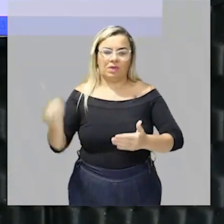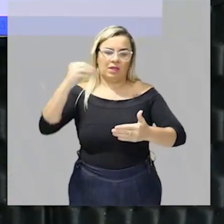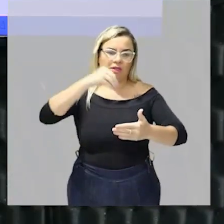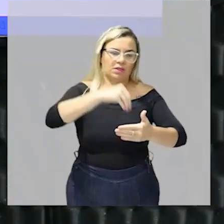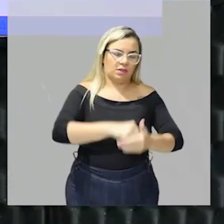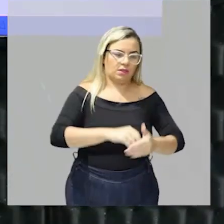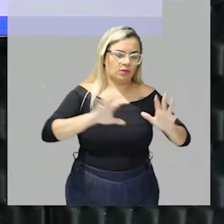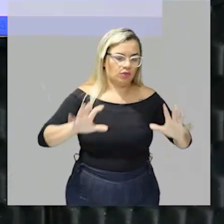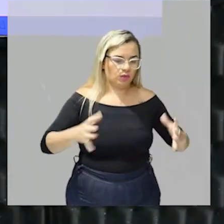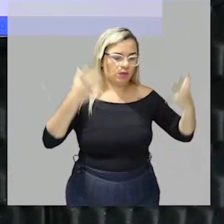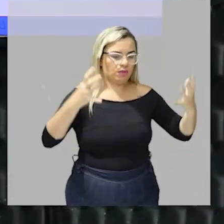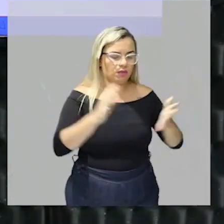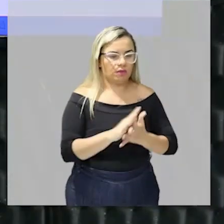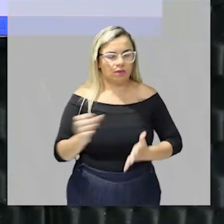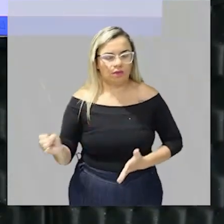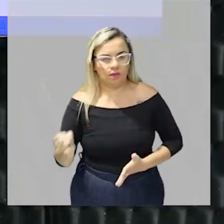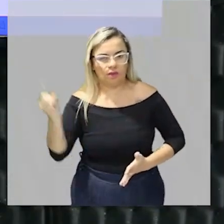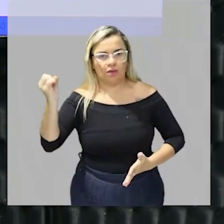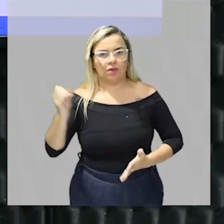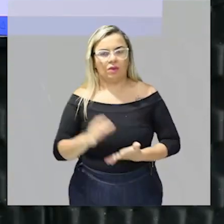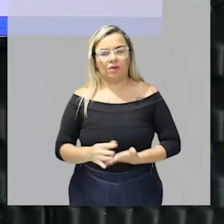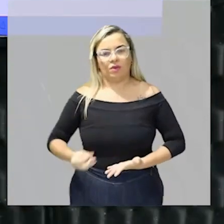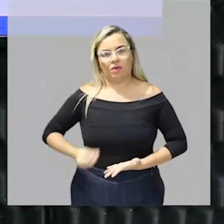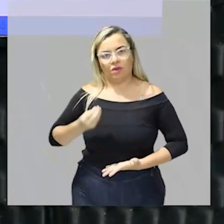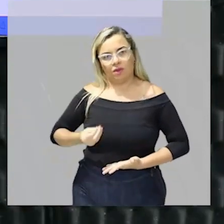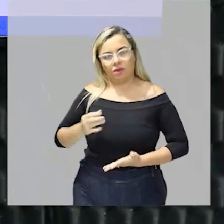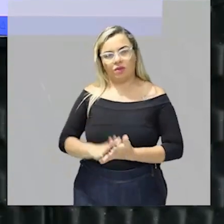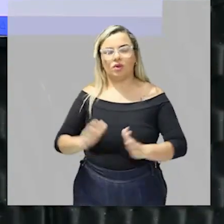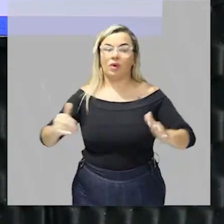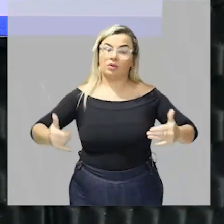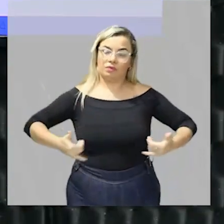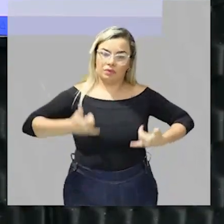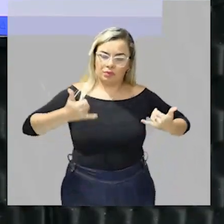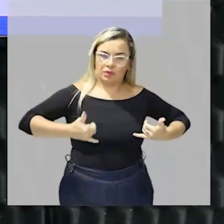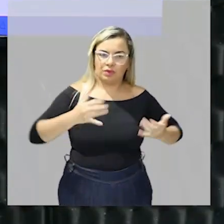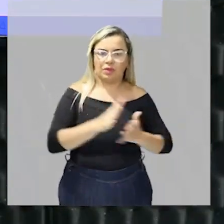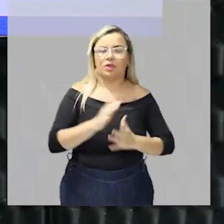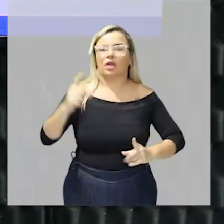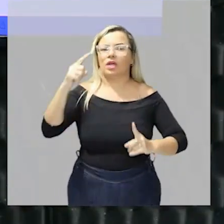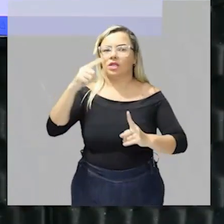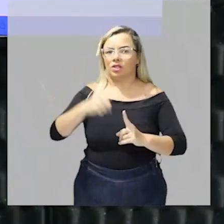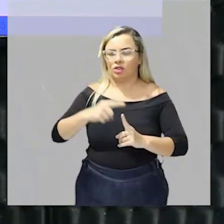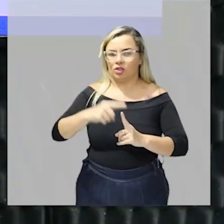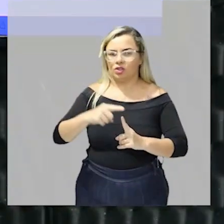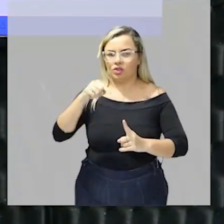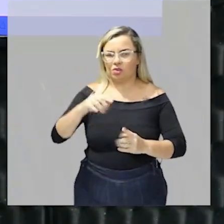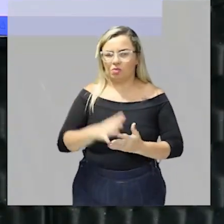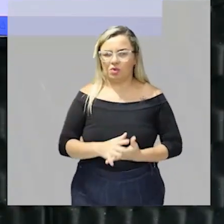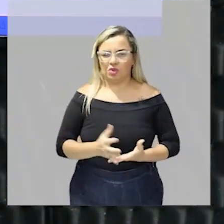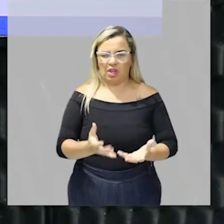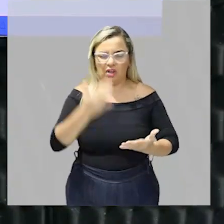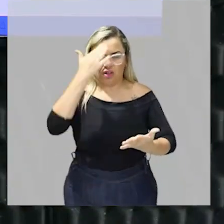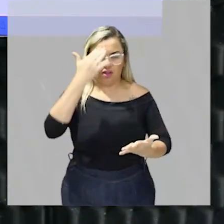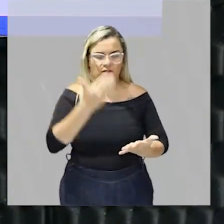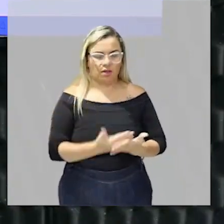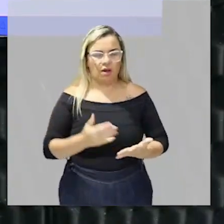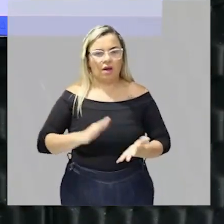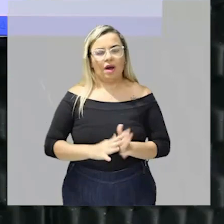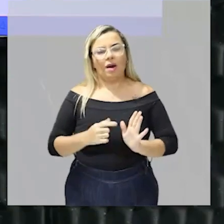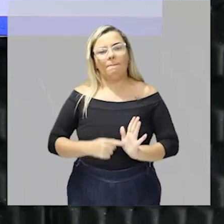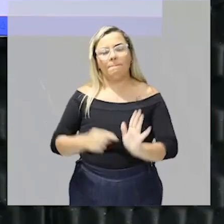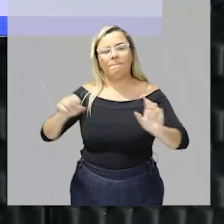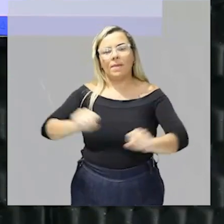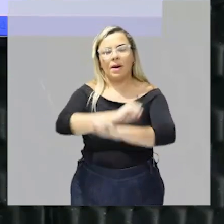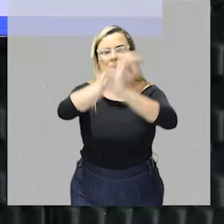evento importante da sua vida, que foi o seu aniversário. Então, esse tipo de apologia mostra claramente que